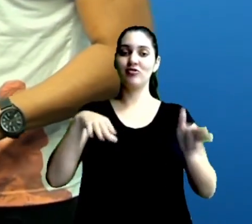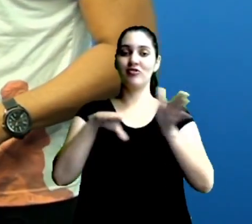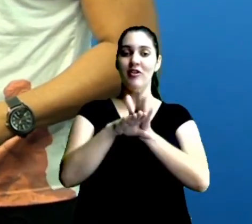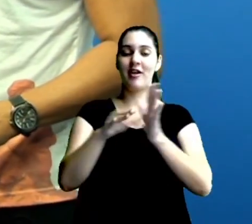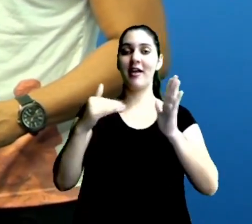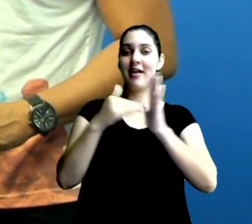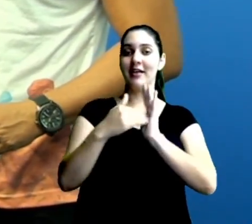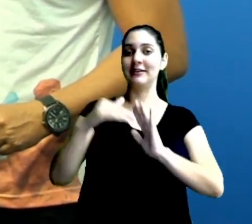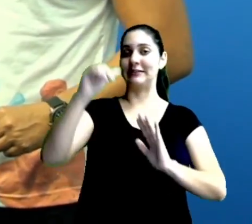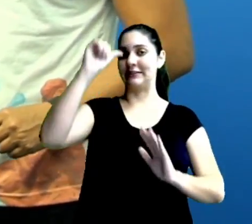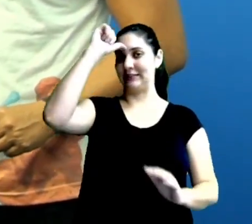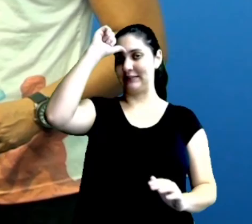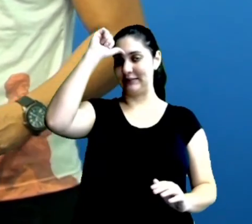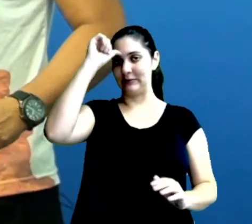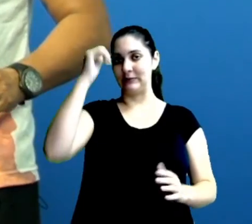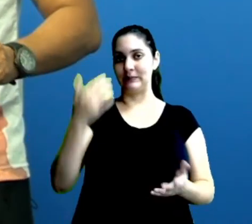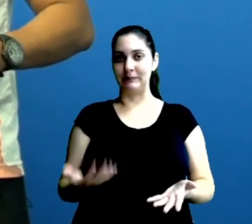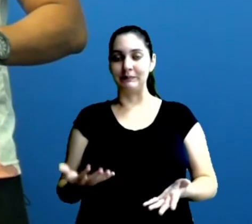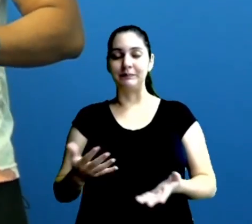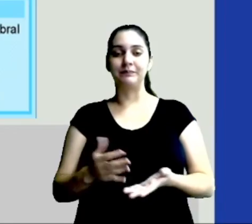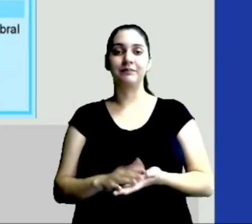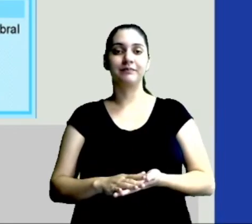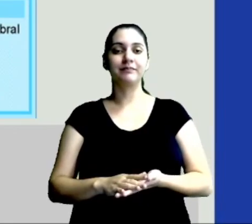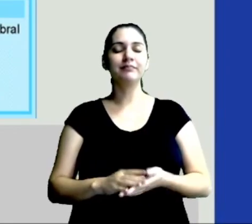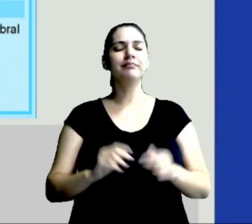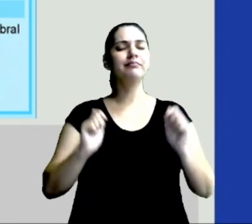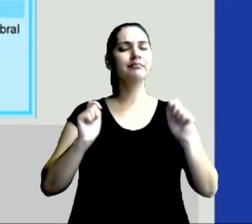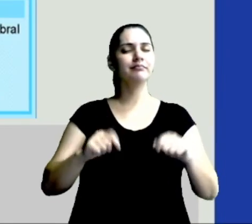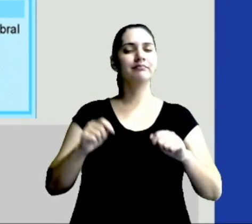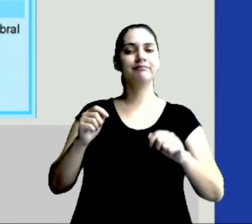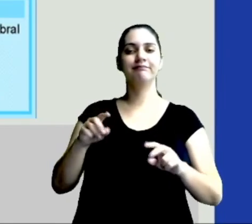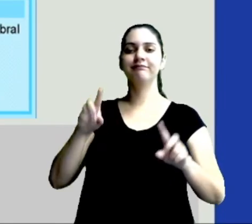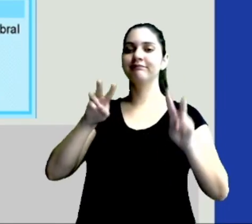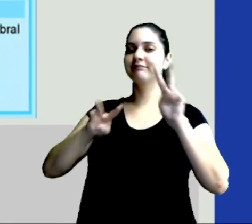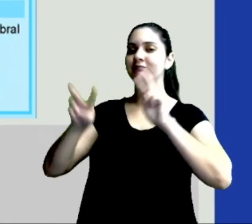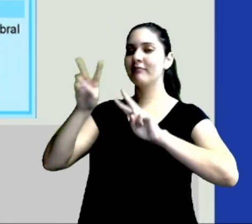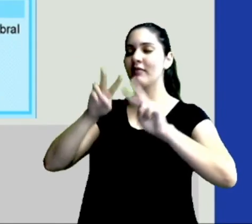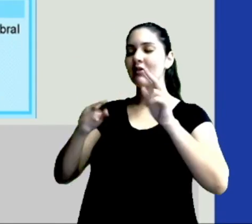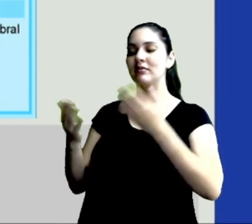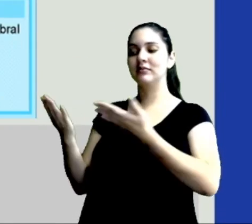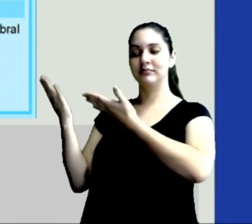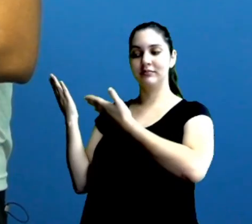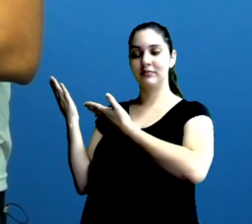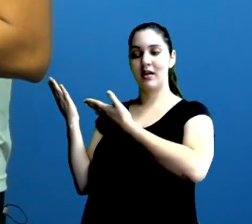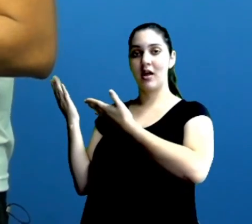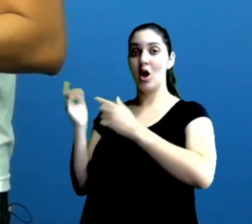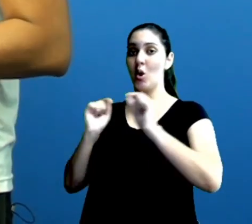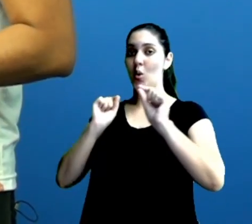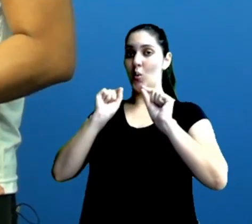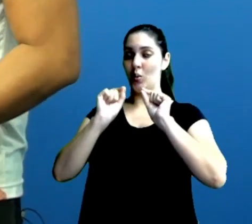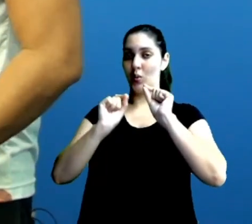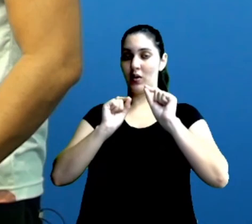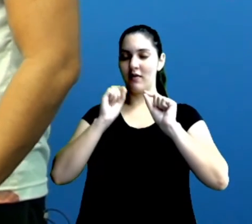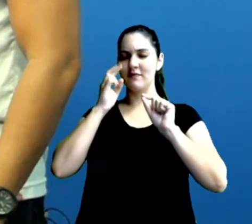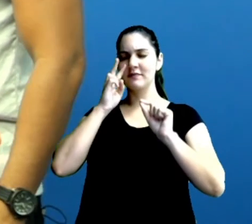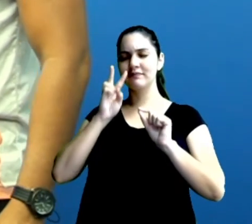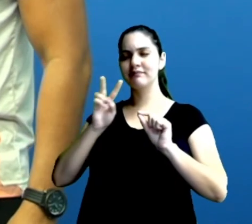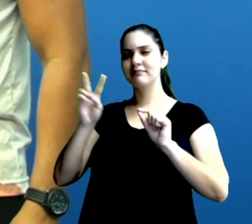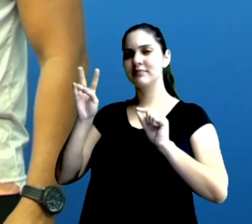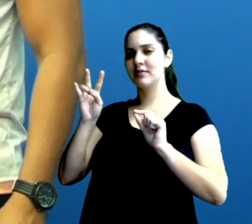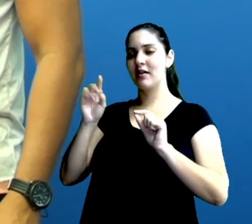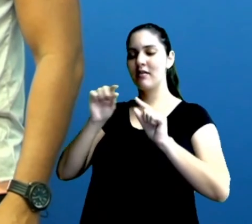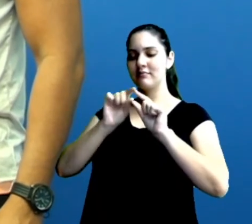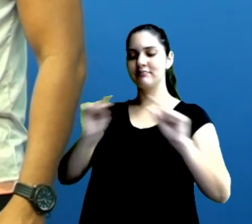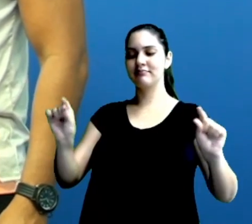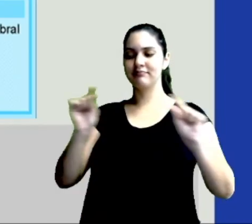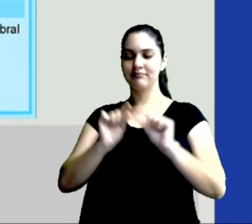aqui nas Índias. Você pode observar aqui, ó, que conforme se vai observando, se você olhar a